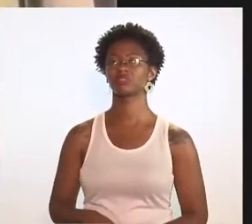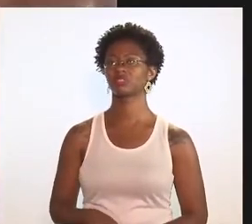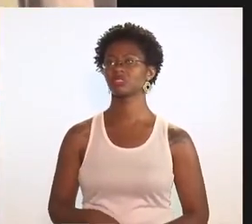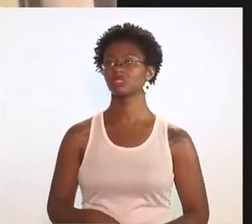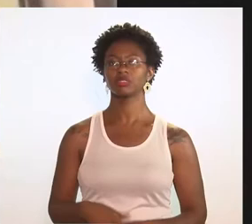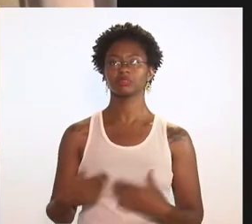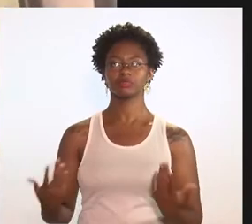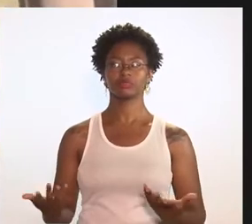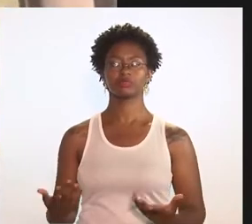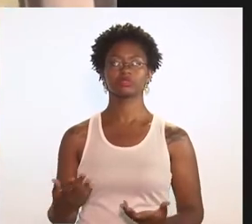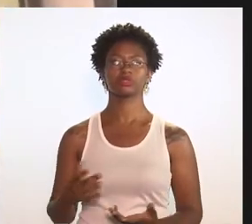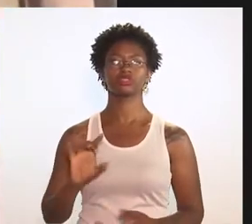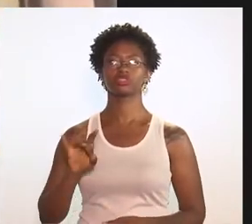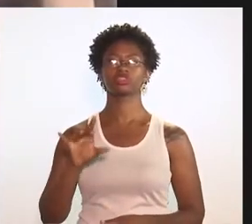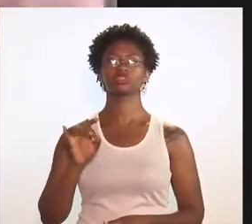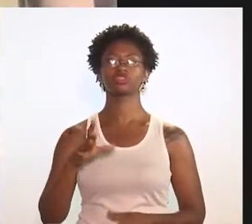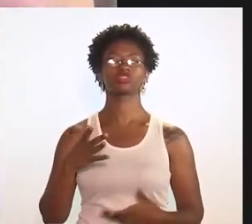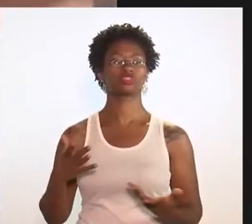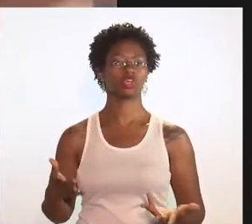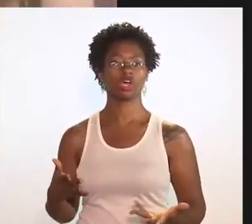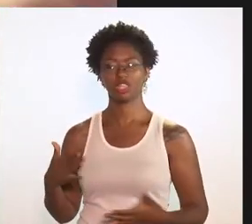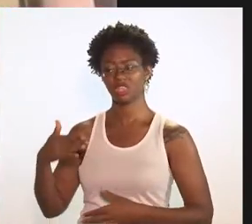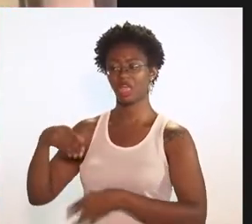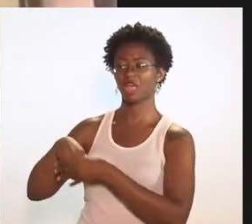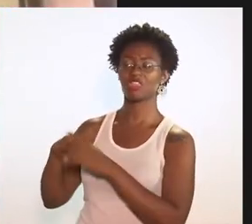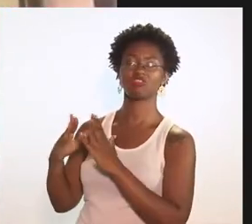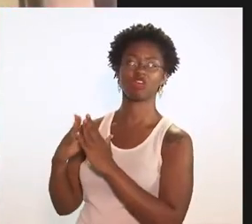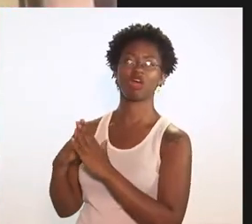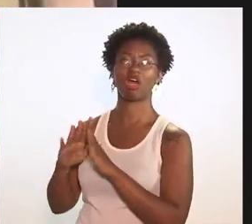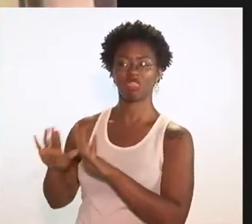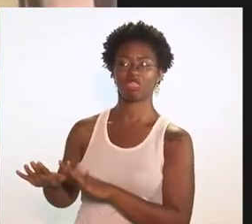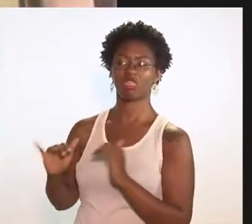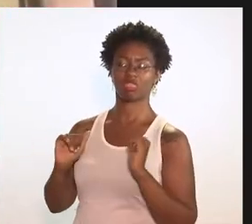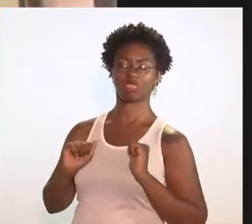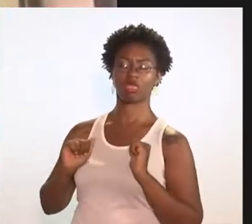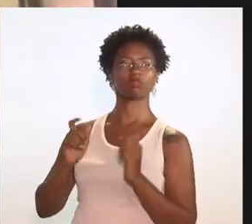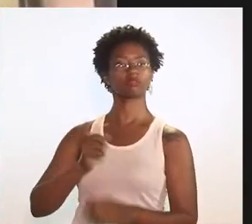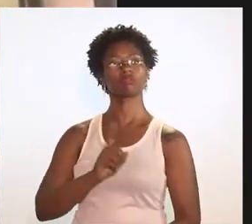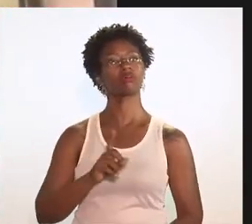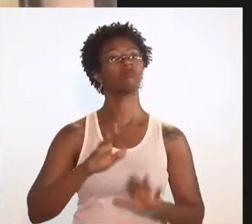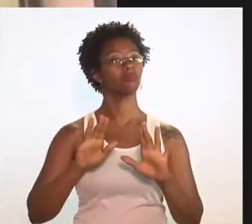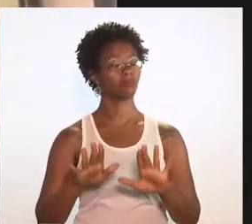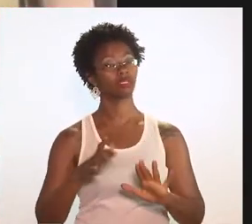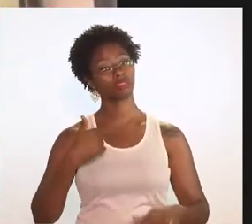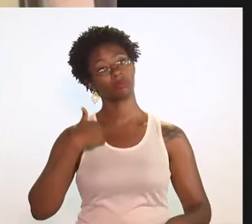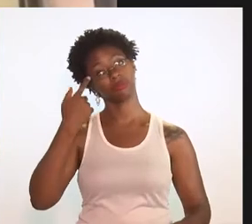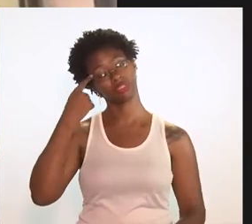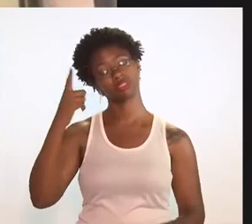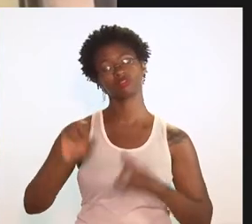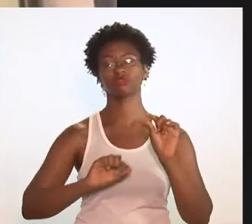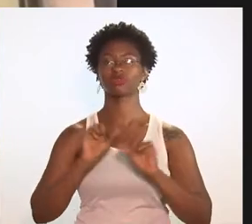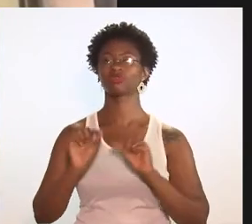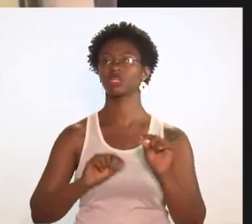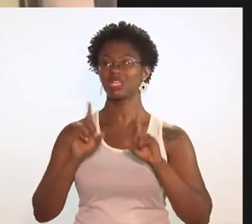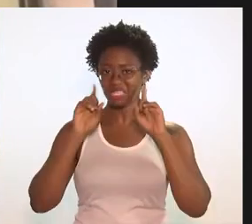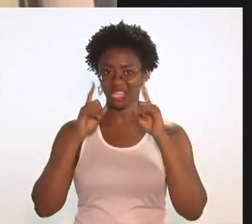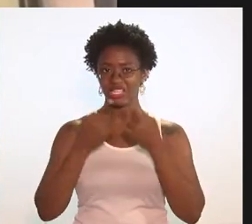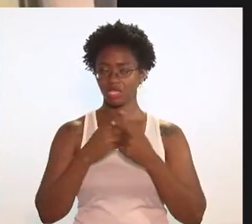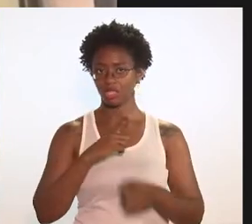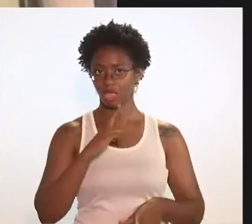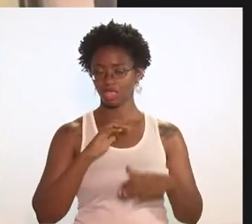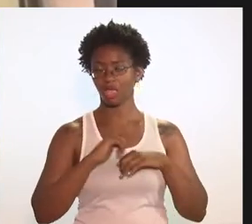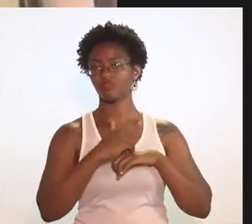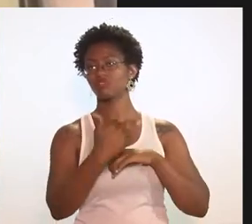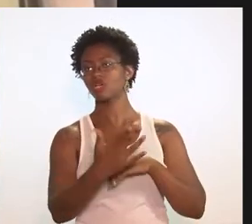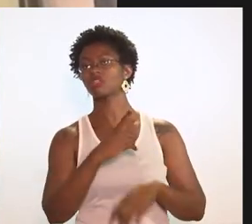nos seus auspícios, vamos dizer assim, né? Nas suas partas, na verdade. Então, o que eu pensei a priori? A gente, nessa reunião que a